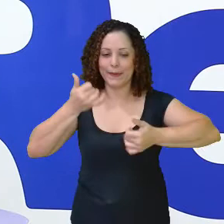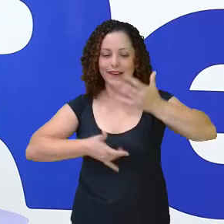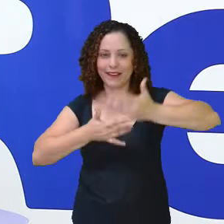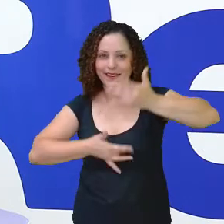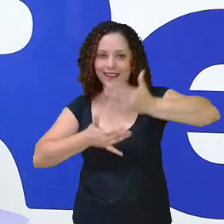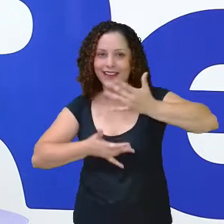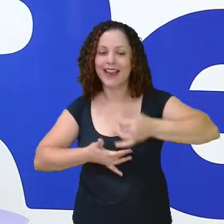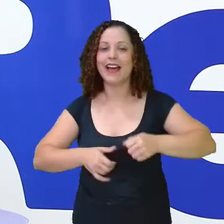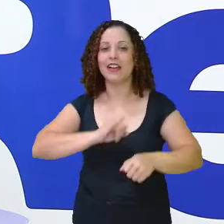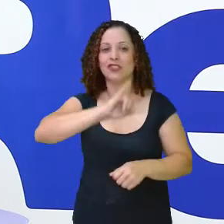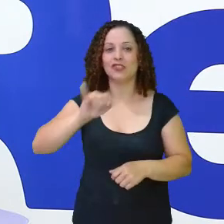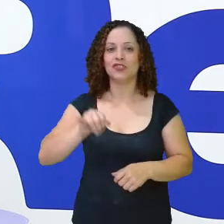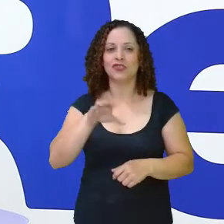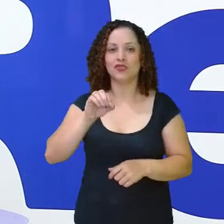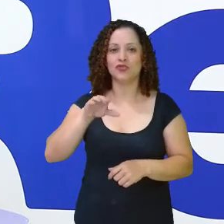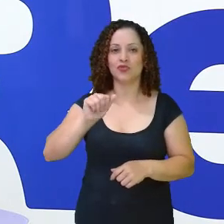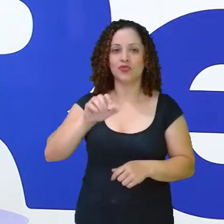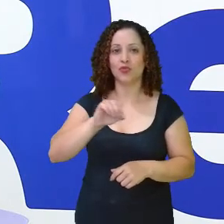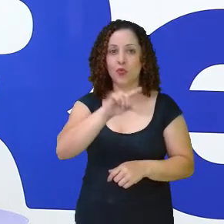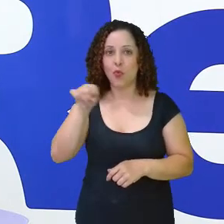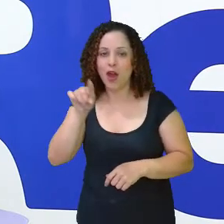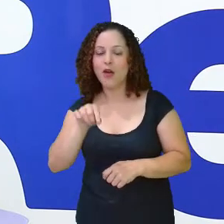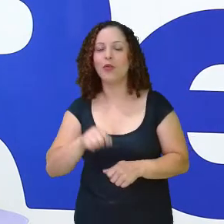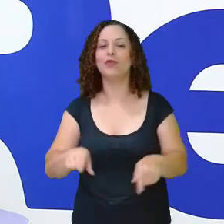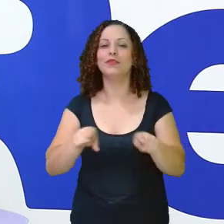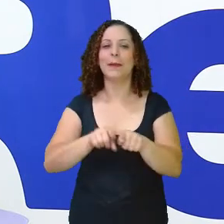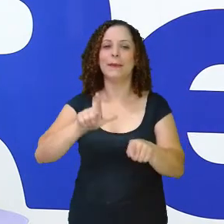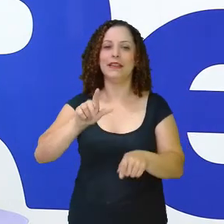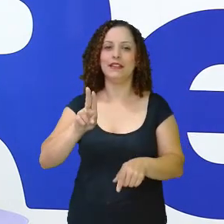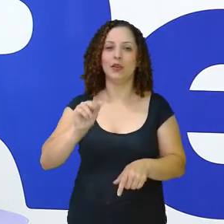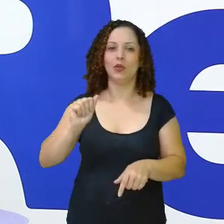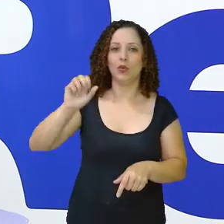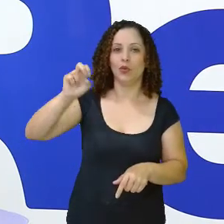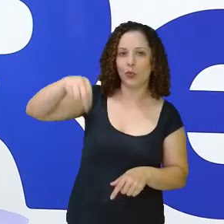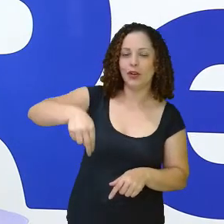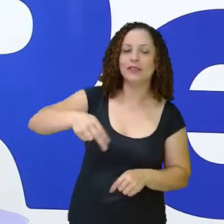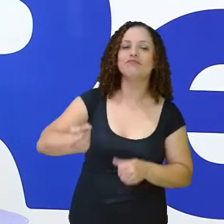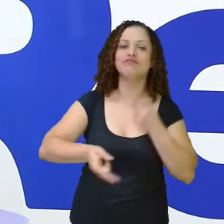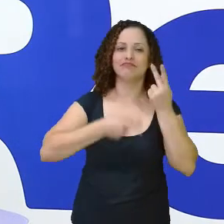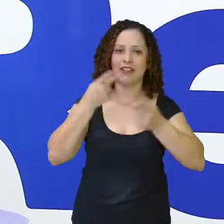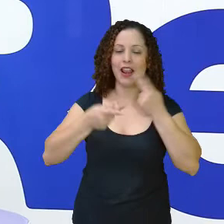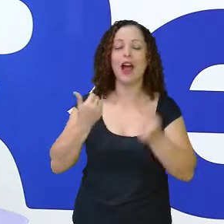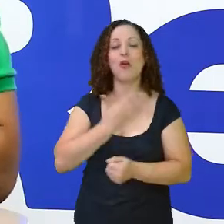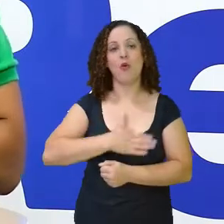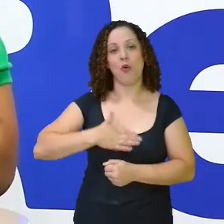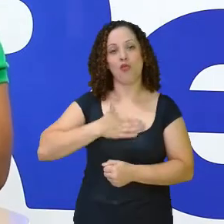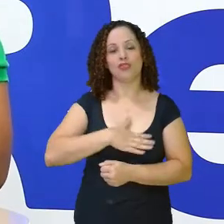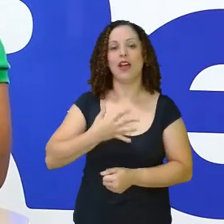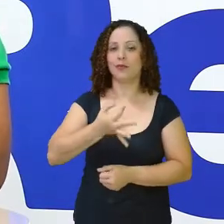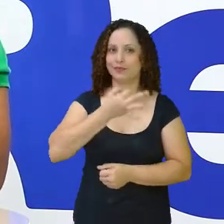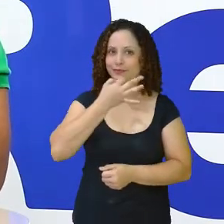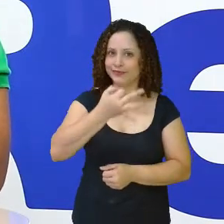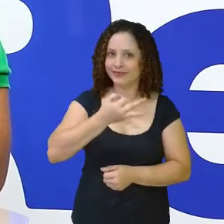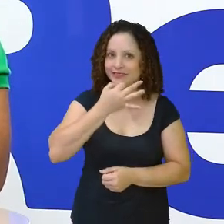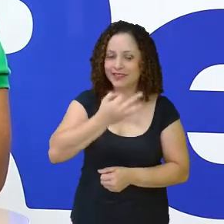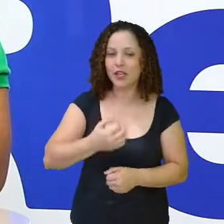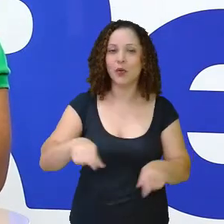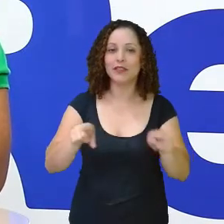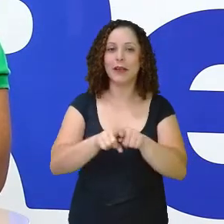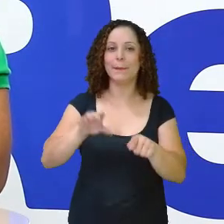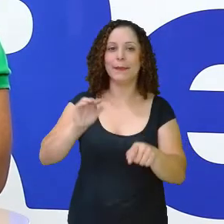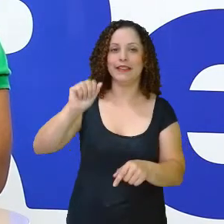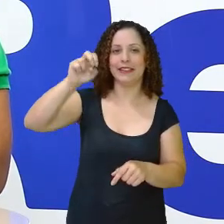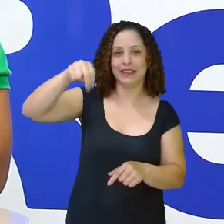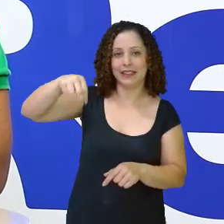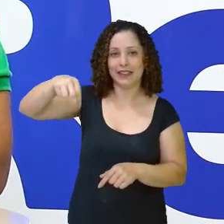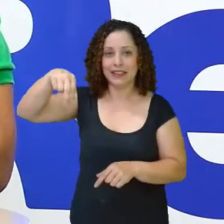o João, Luan, e estão por aqui dizendo que gostam de dar opiniões. Eu acredito que a Anne também está por aqui